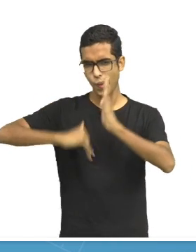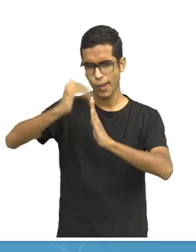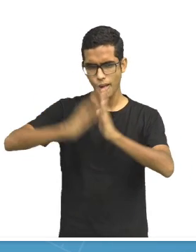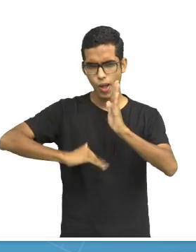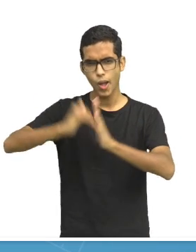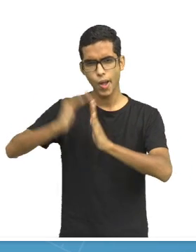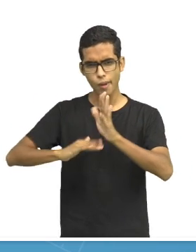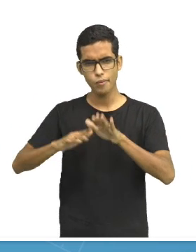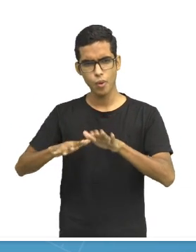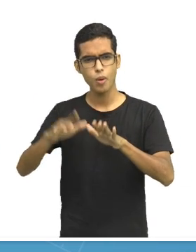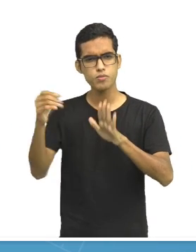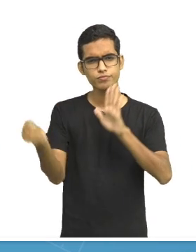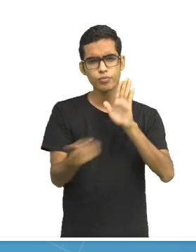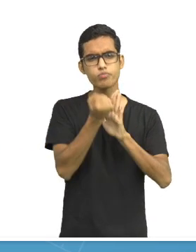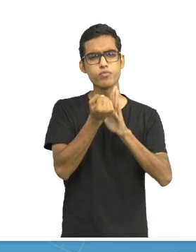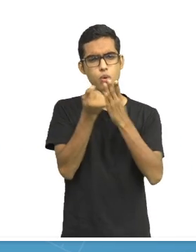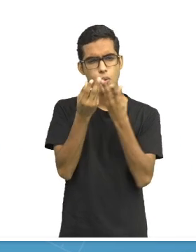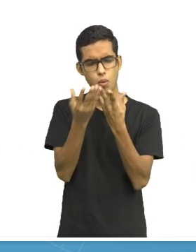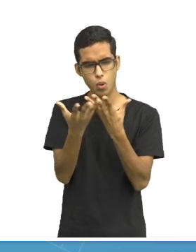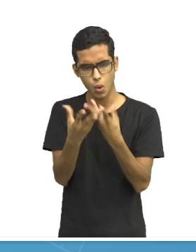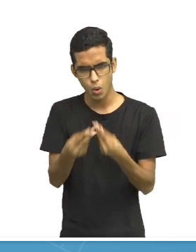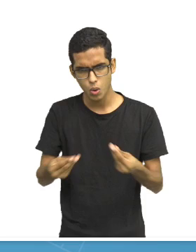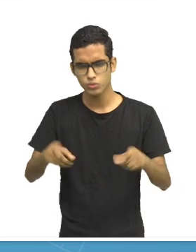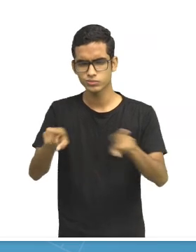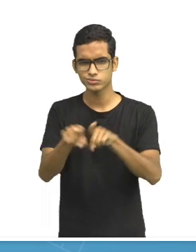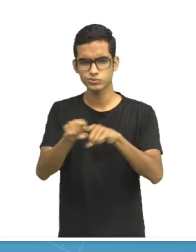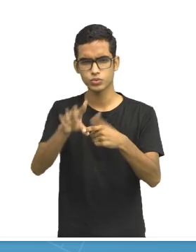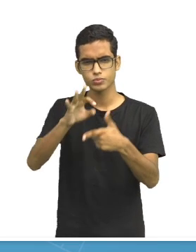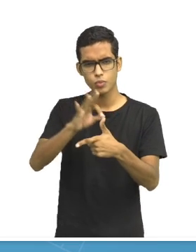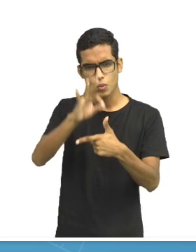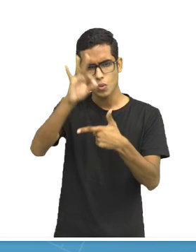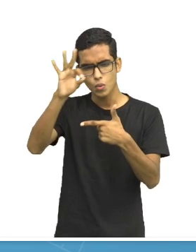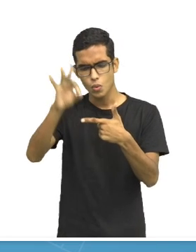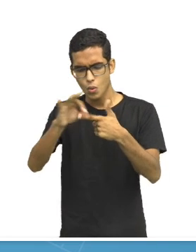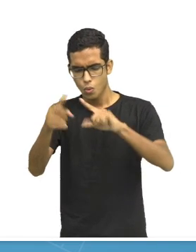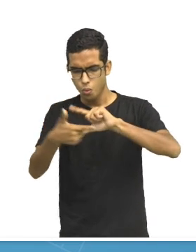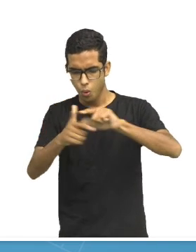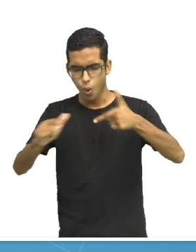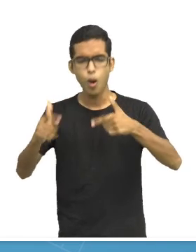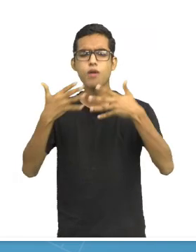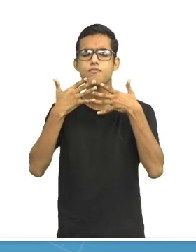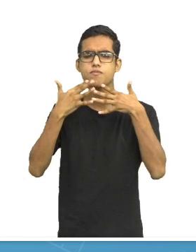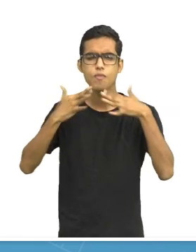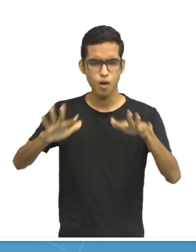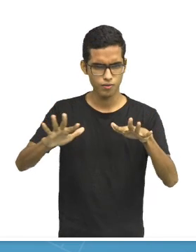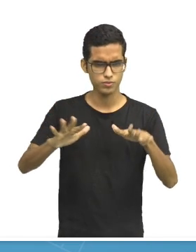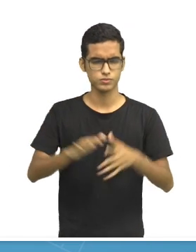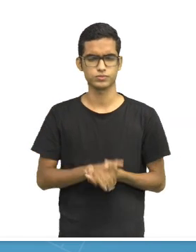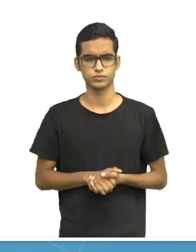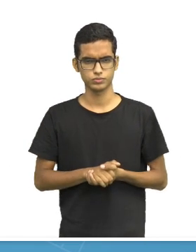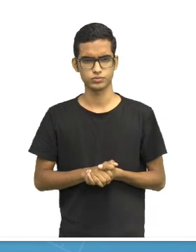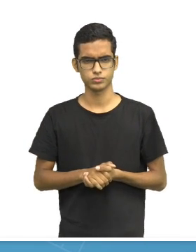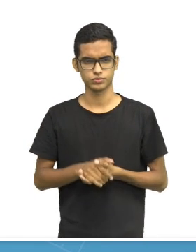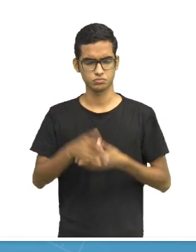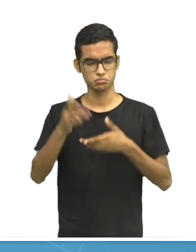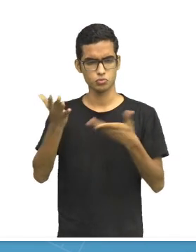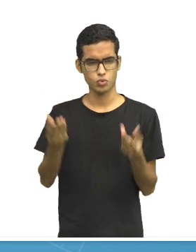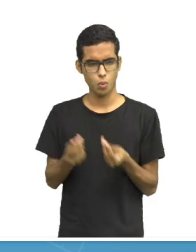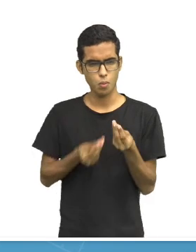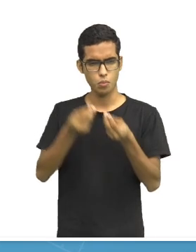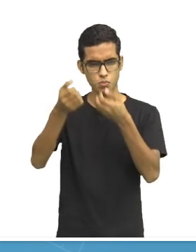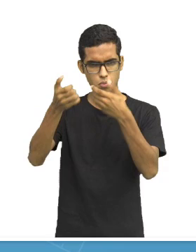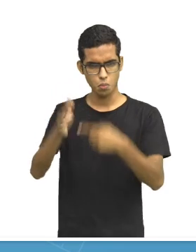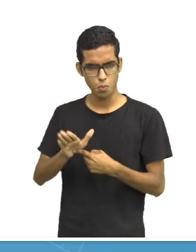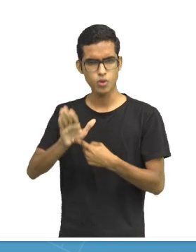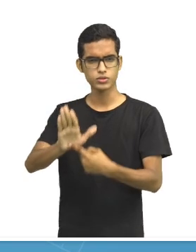são marcadas pela decomposição e geometrização das formas naturais. Como vocês viram ali na